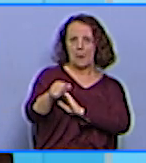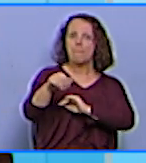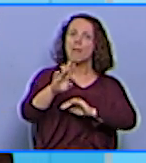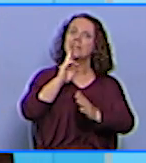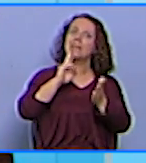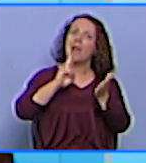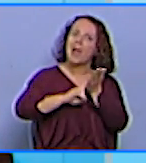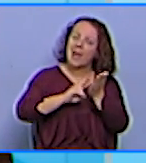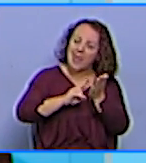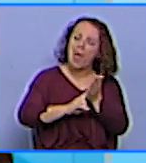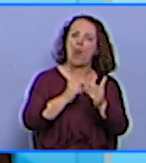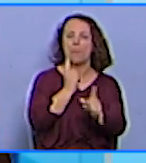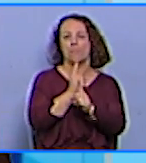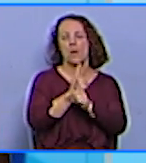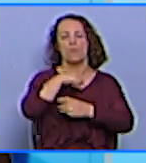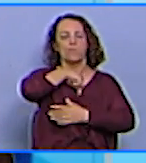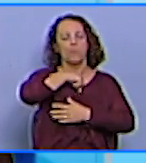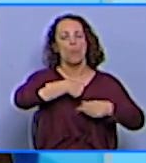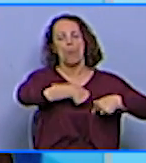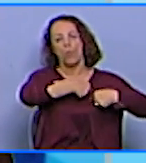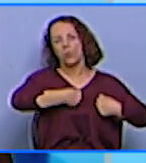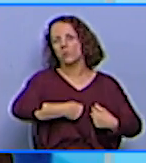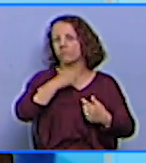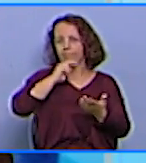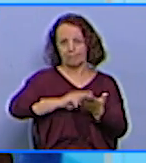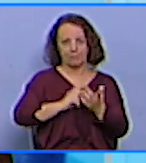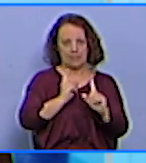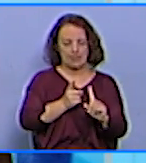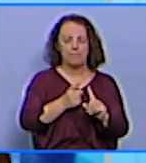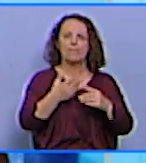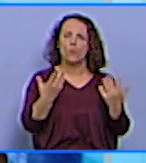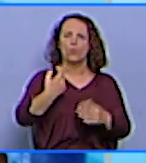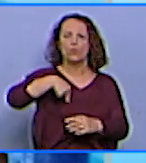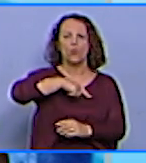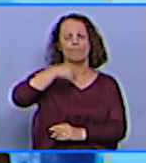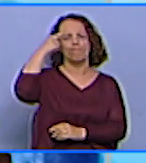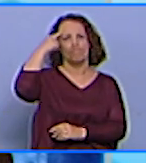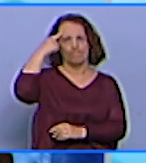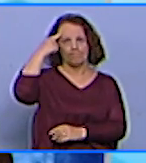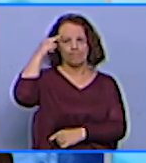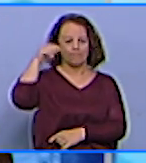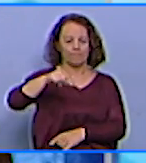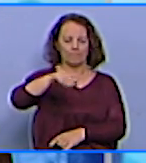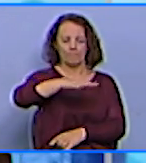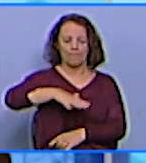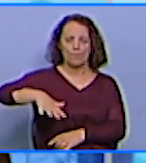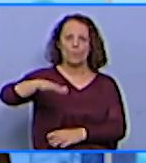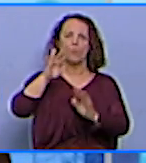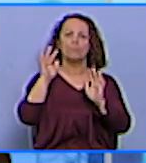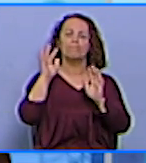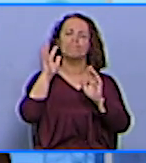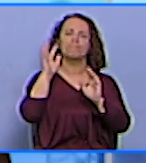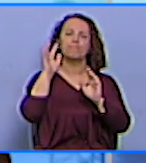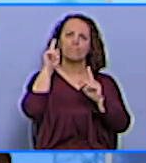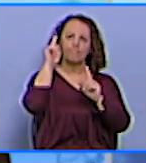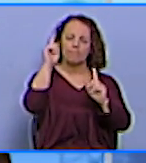não é? A partir do nosso coração, que é uma realidade. E optámos por o Santuário de Vila Viçosa,